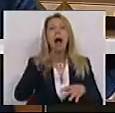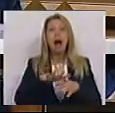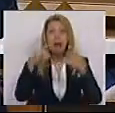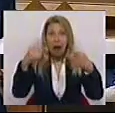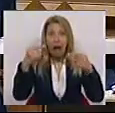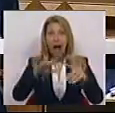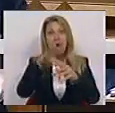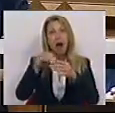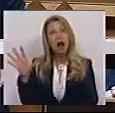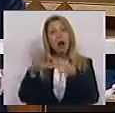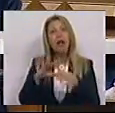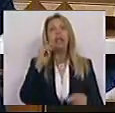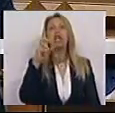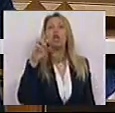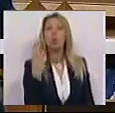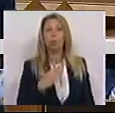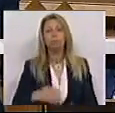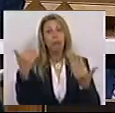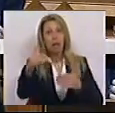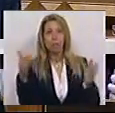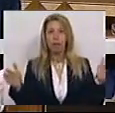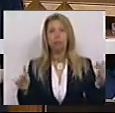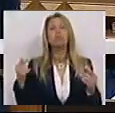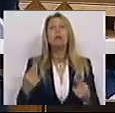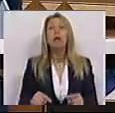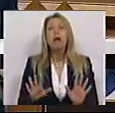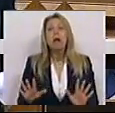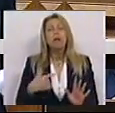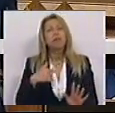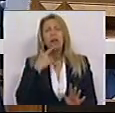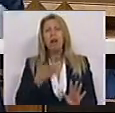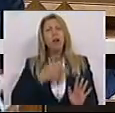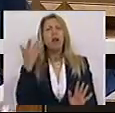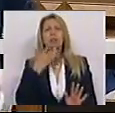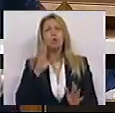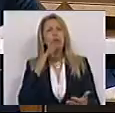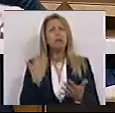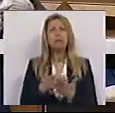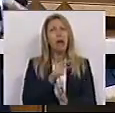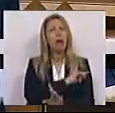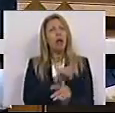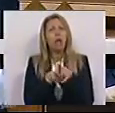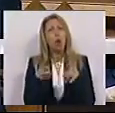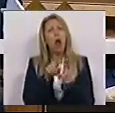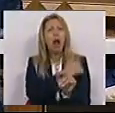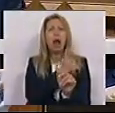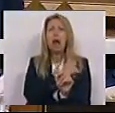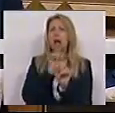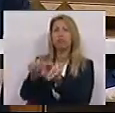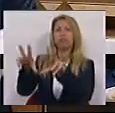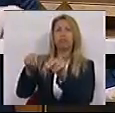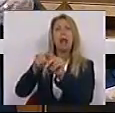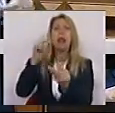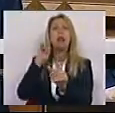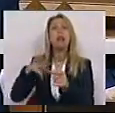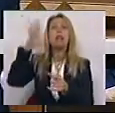Ora, esta situação é de tal maneira absurda que faz com que um monumento nacional, reconhecido como monumento nacional, desde que não